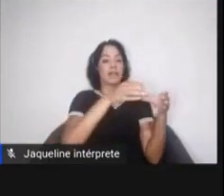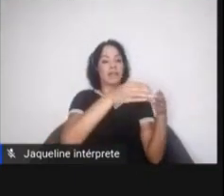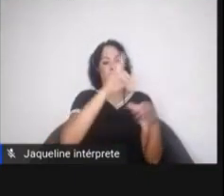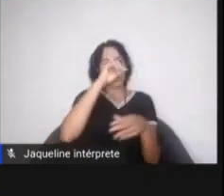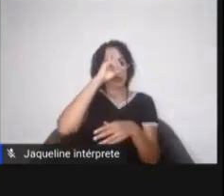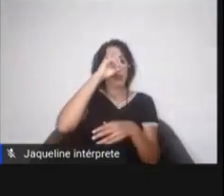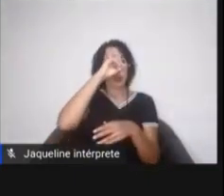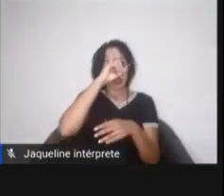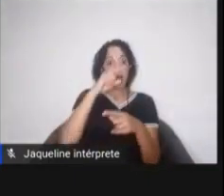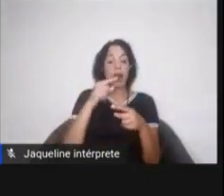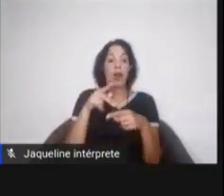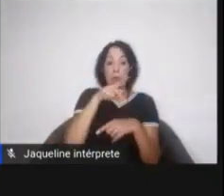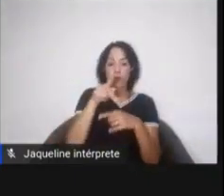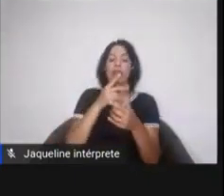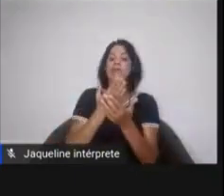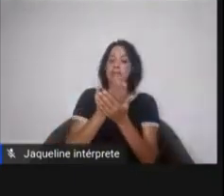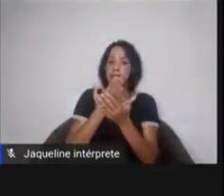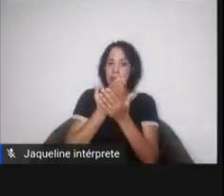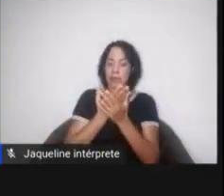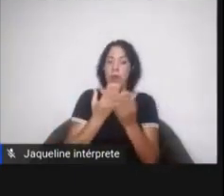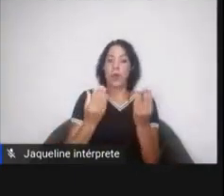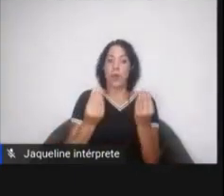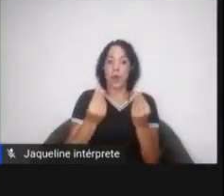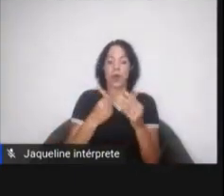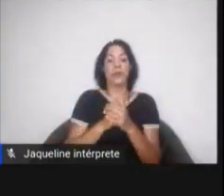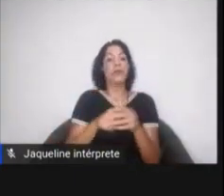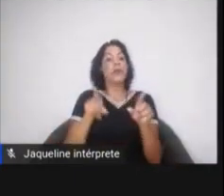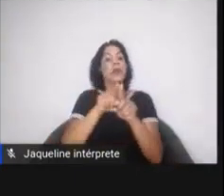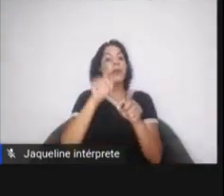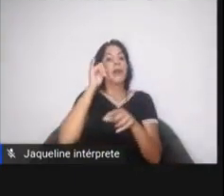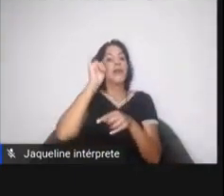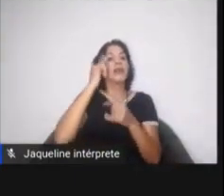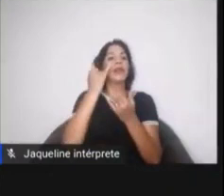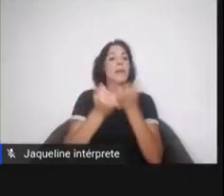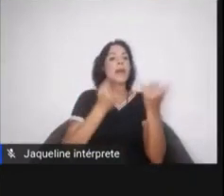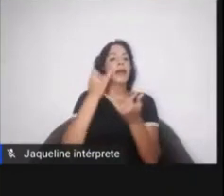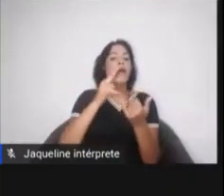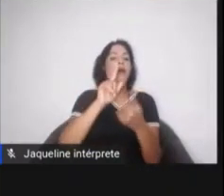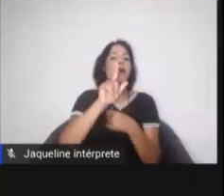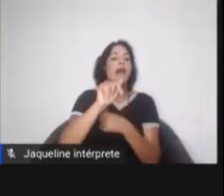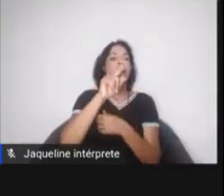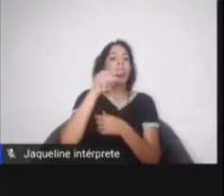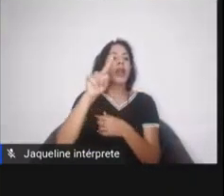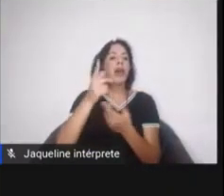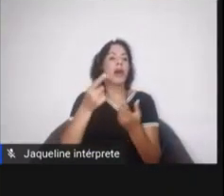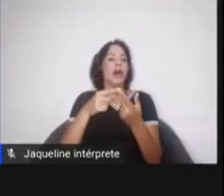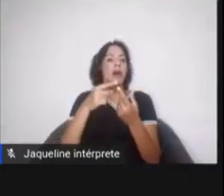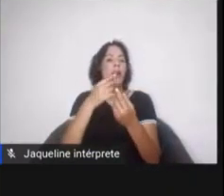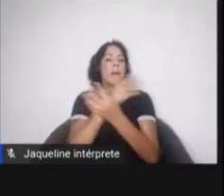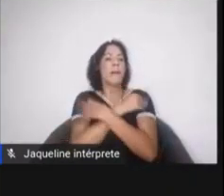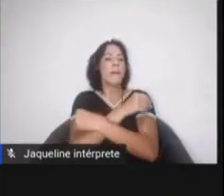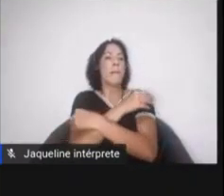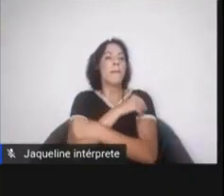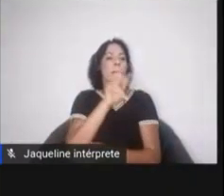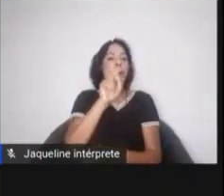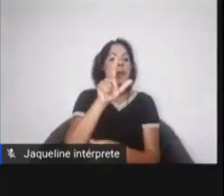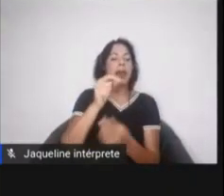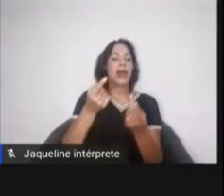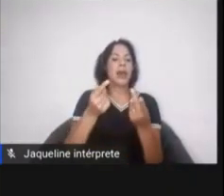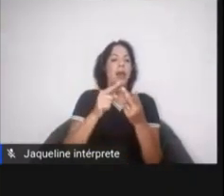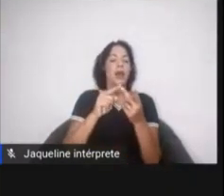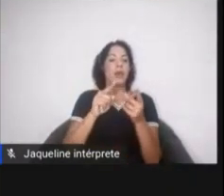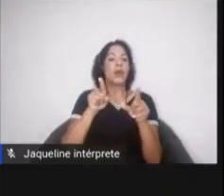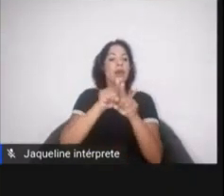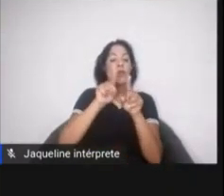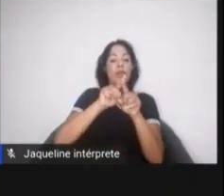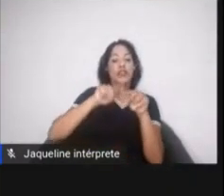dos materiais. Então, evitar brinquedo de lã, pelo, tecidos, jogos comprados